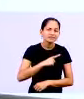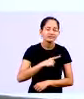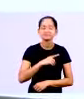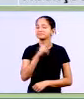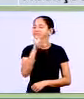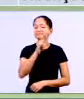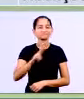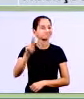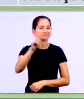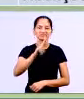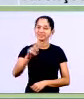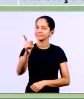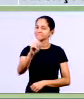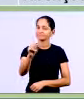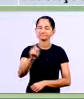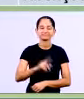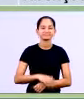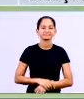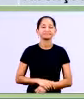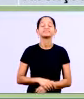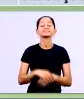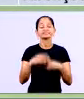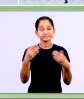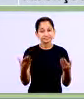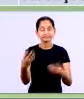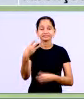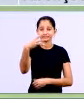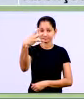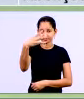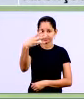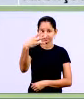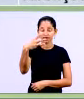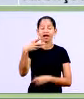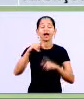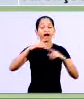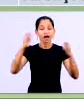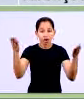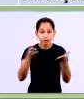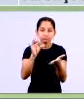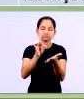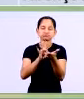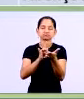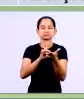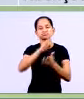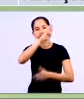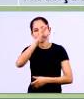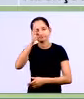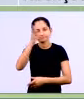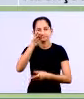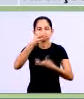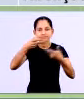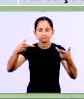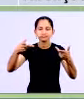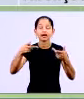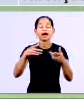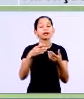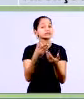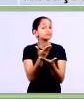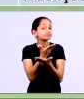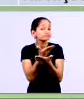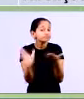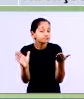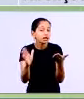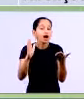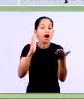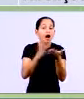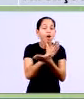mais o trema, certo? Professora Tayane, campo 3, acentuação. Bem, caiu